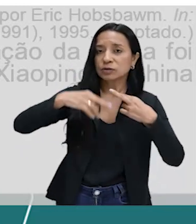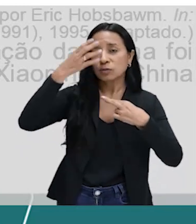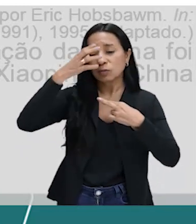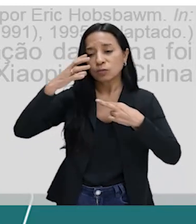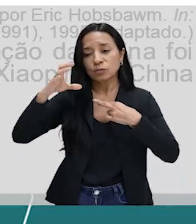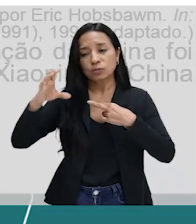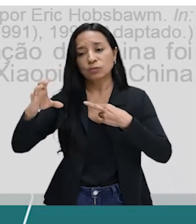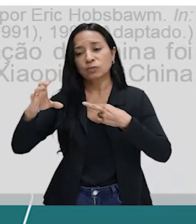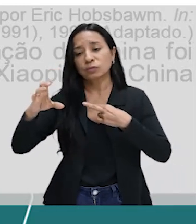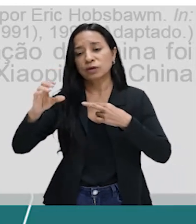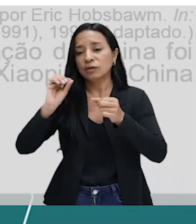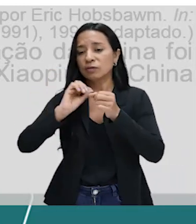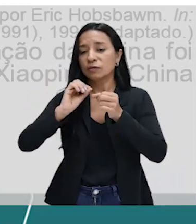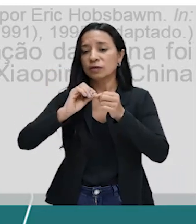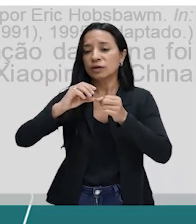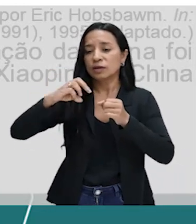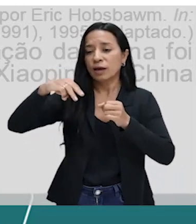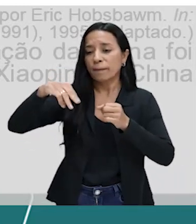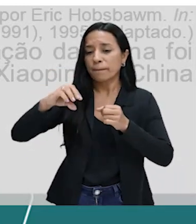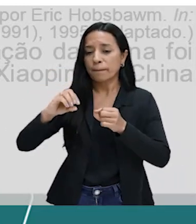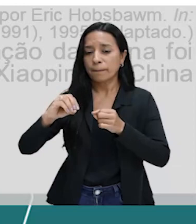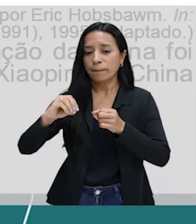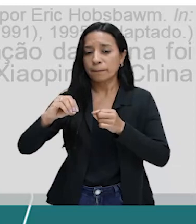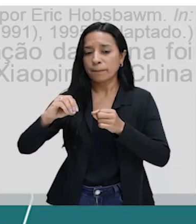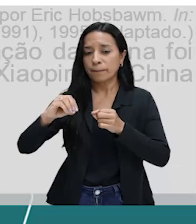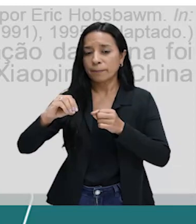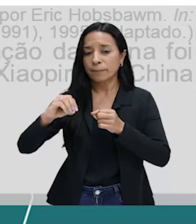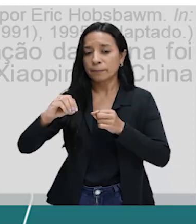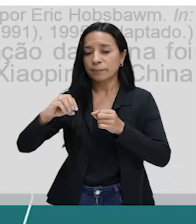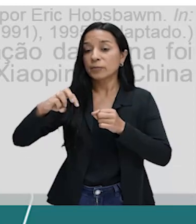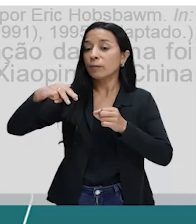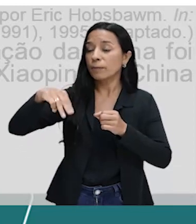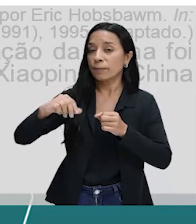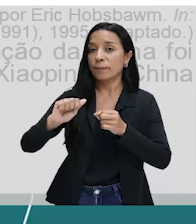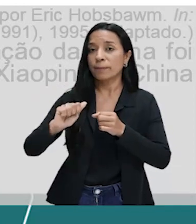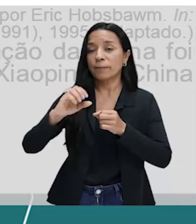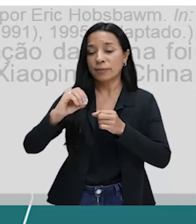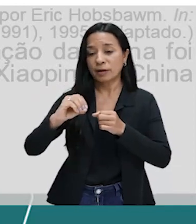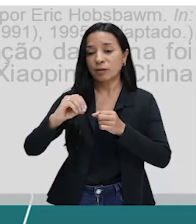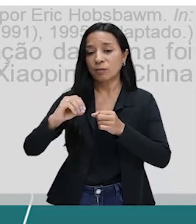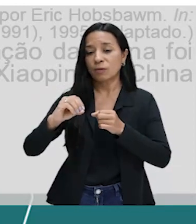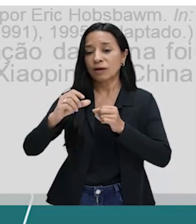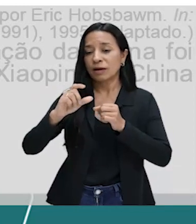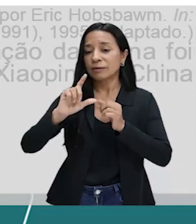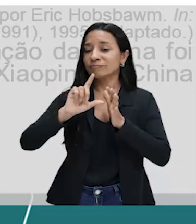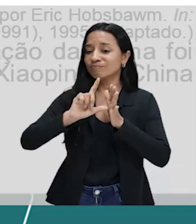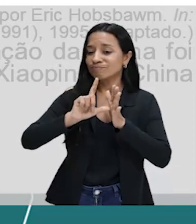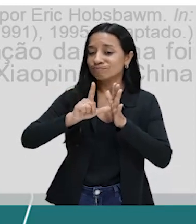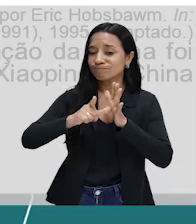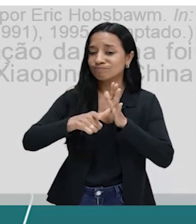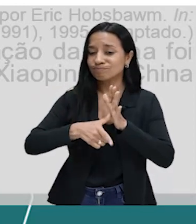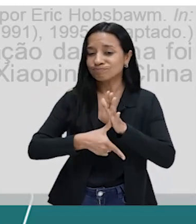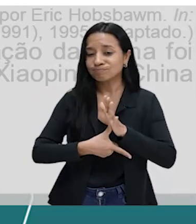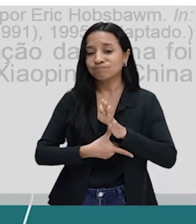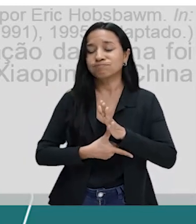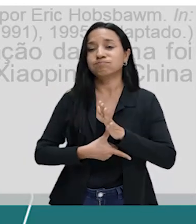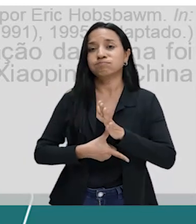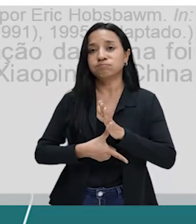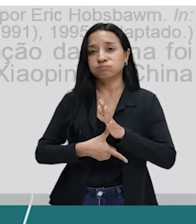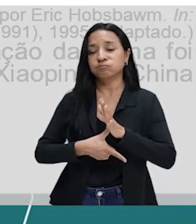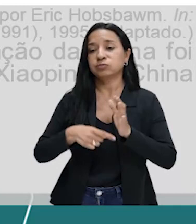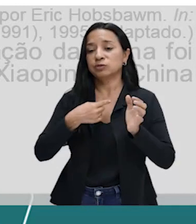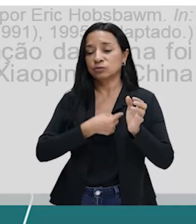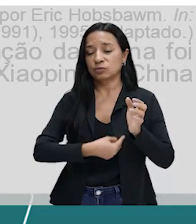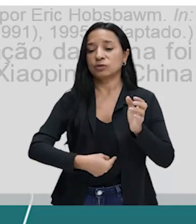Mao, ela acabou atrasando a China no que diz respeito ao avanço da ciência, da educação e da